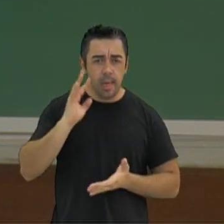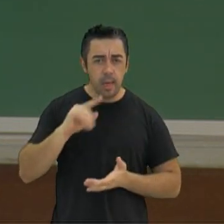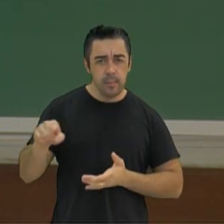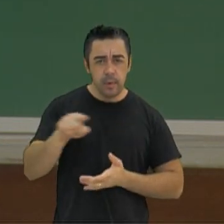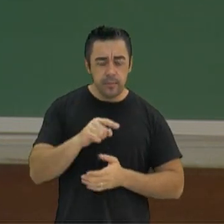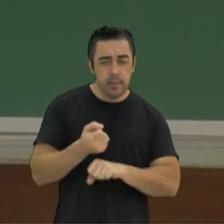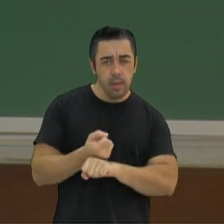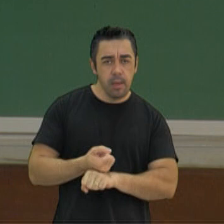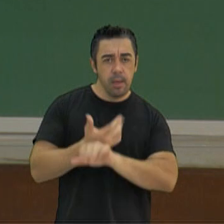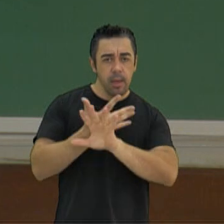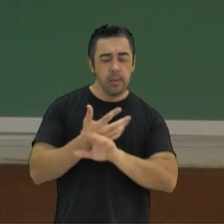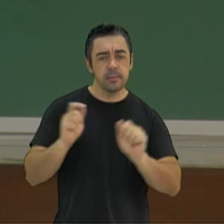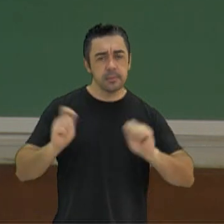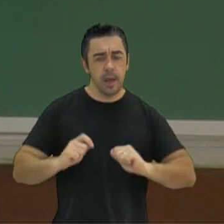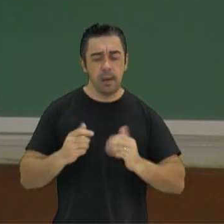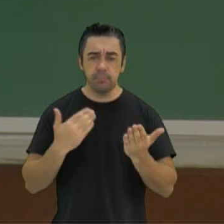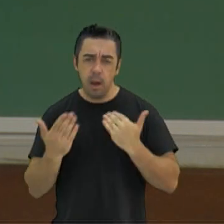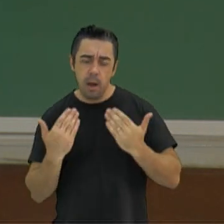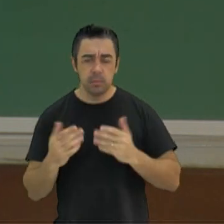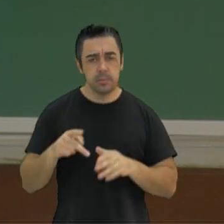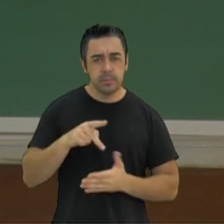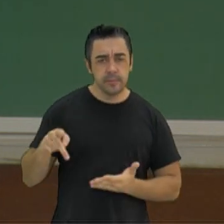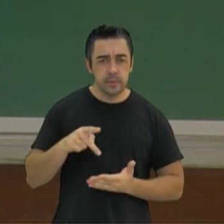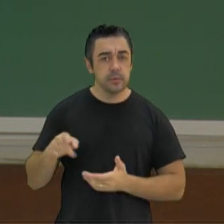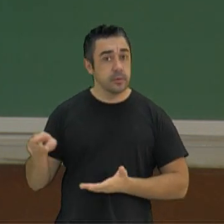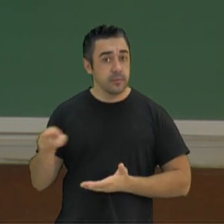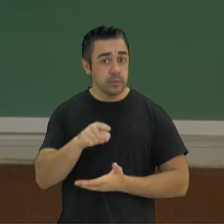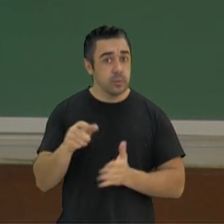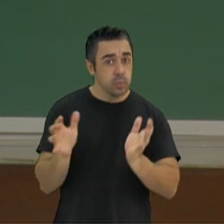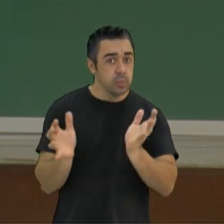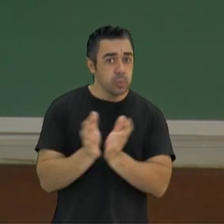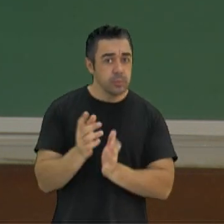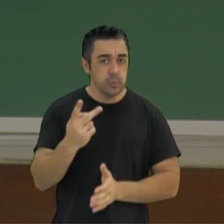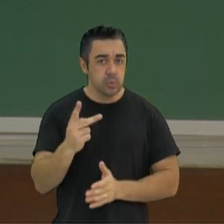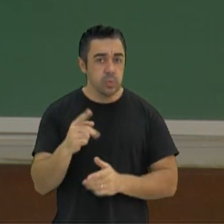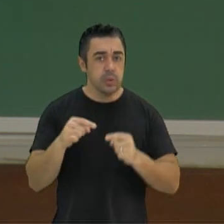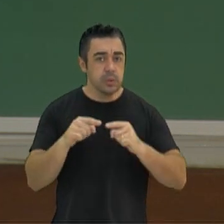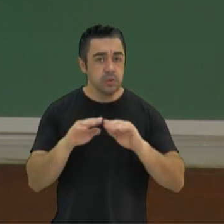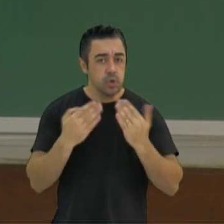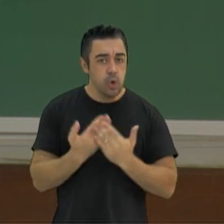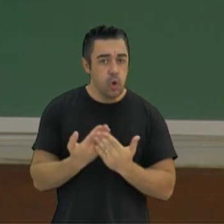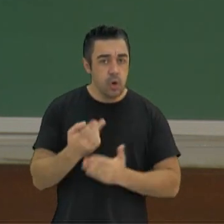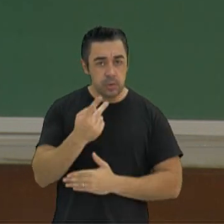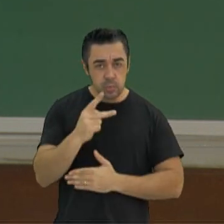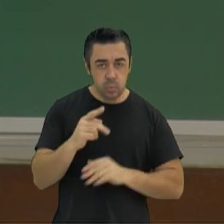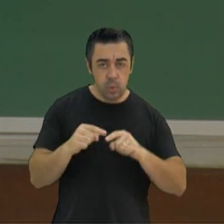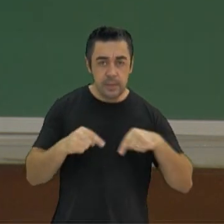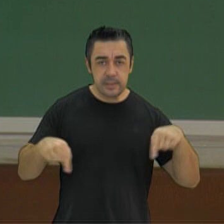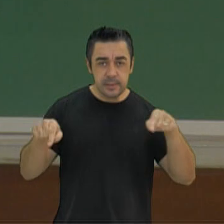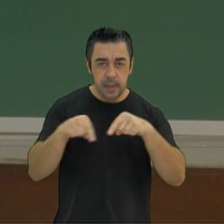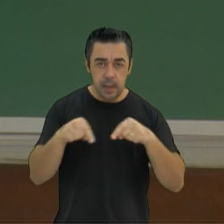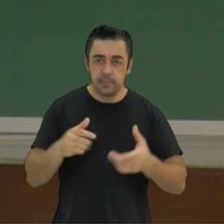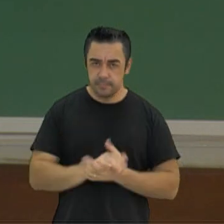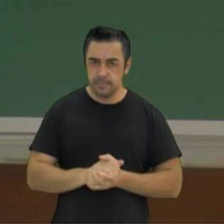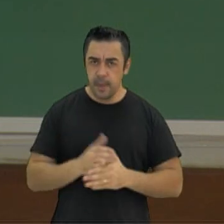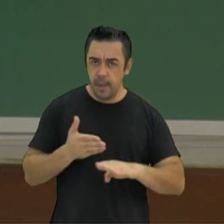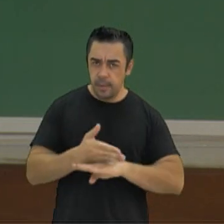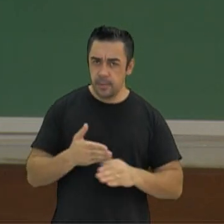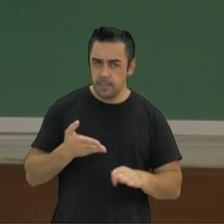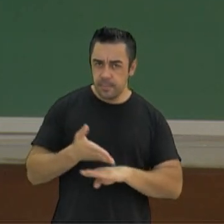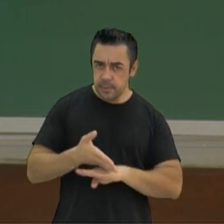para interagirem com os professores e com os alunos aí da sua turma, da sua cidade, da sua escola. Então entra lá e